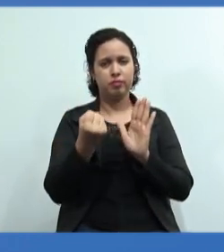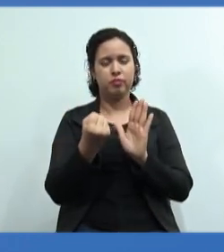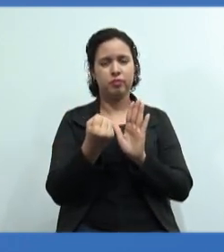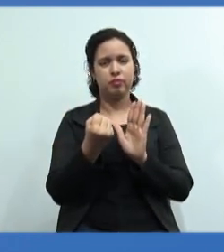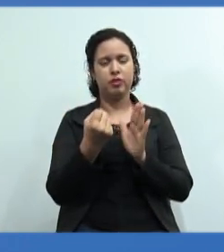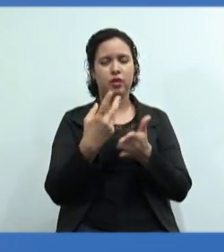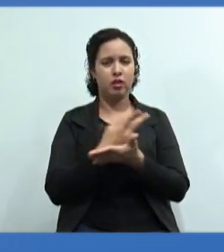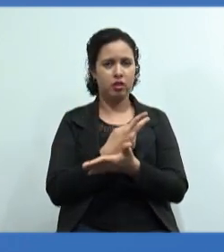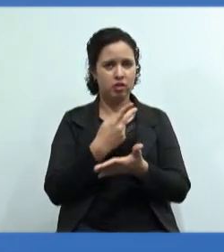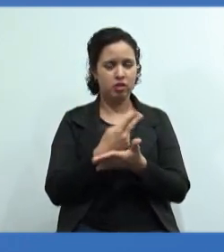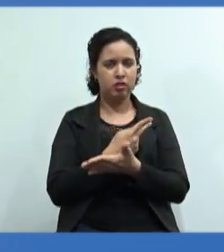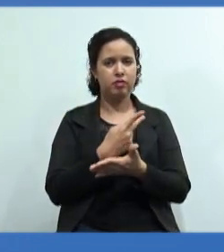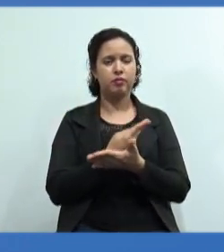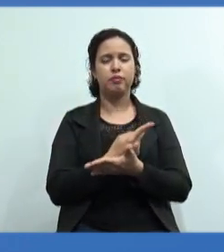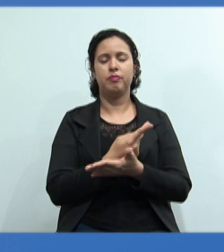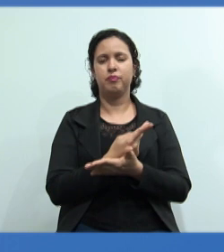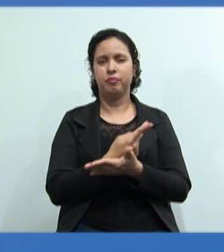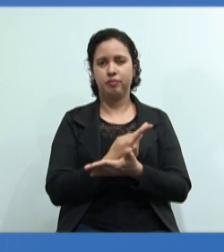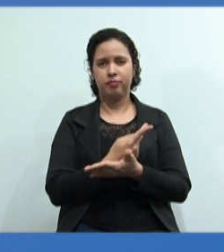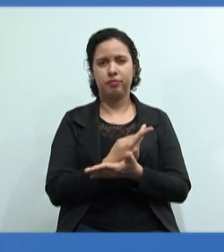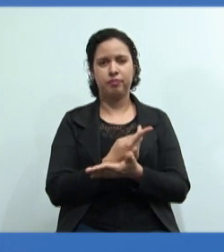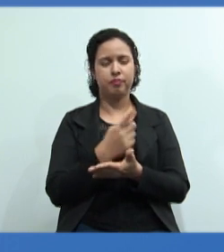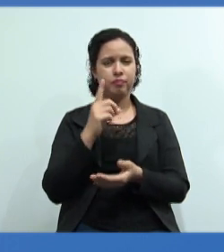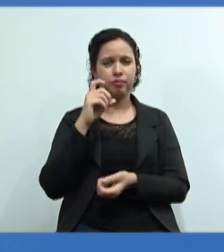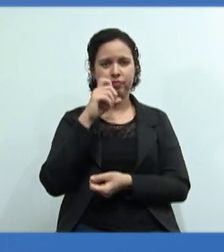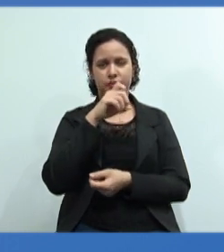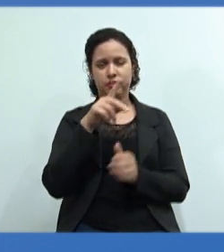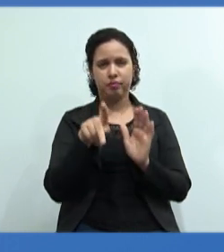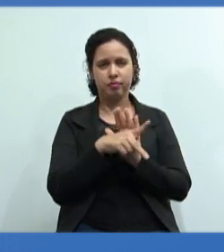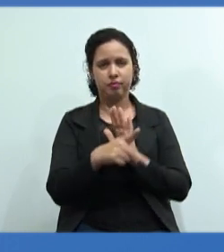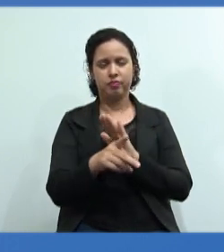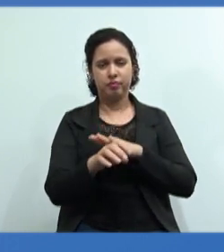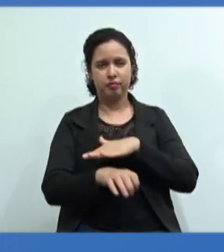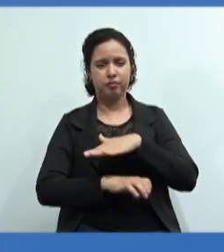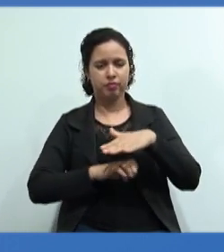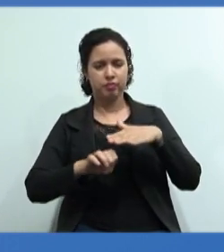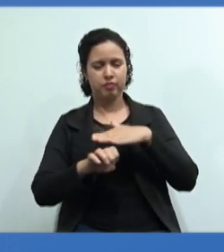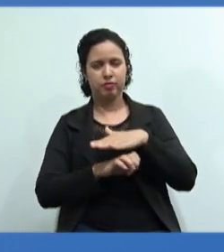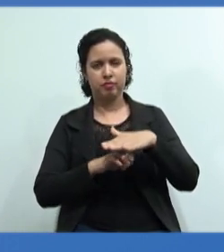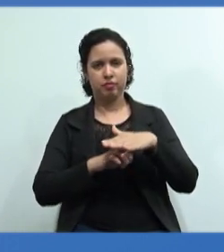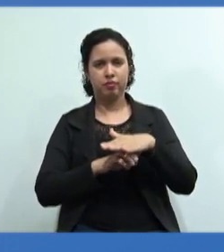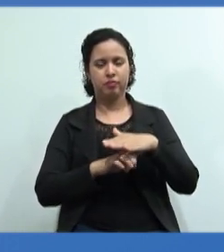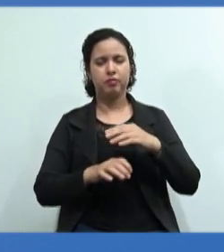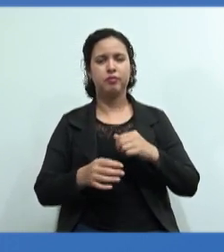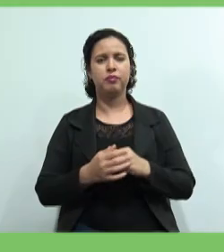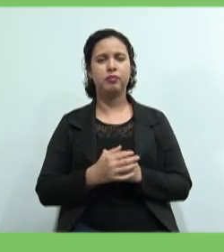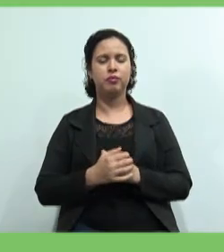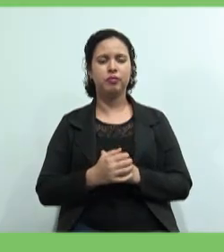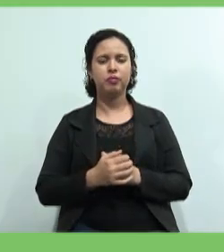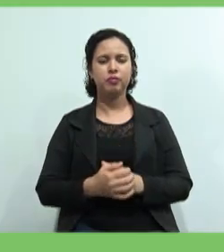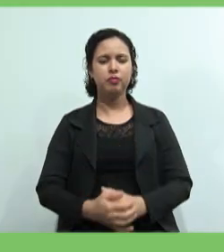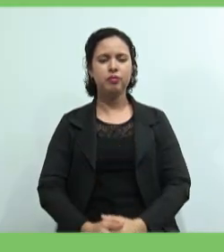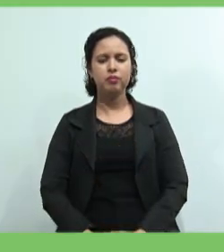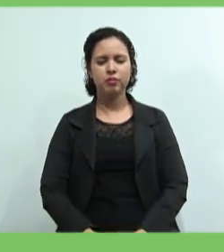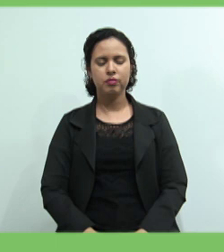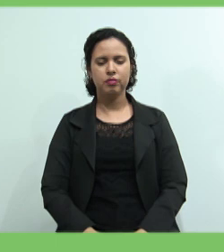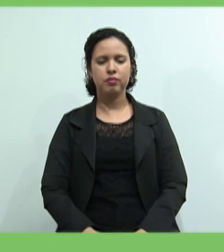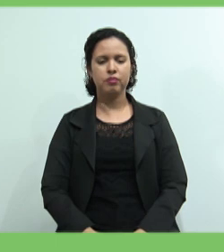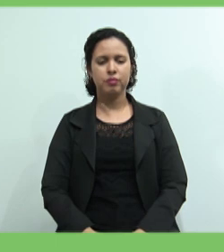incorreta pode ser mais danosa para a empresa. Fique ligado e até a próxima!